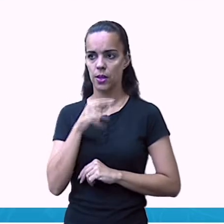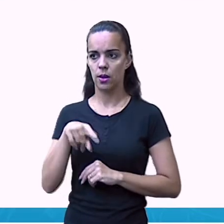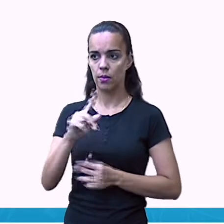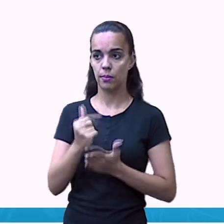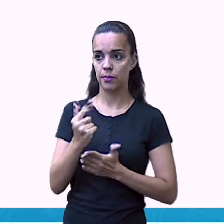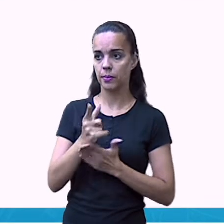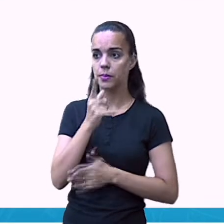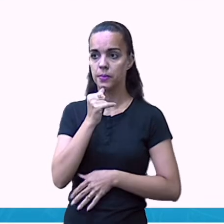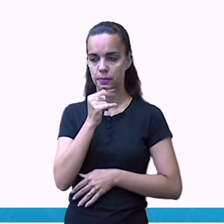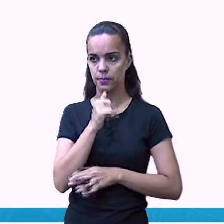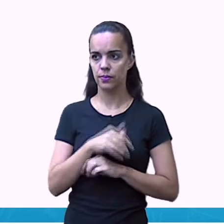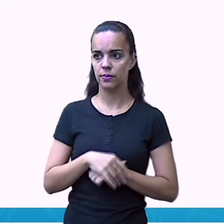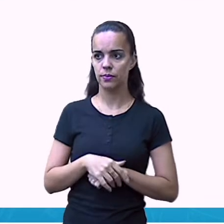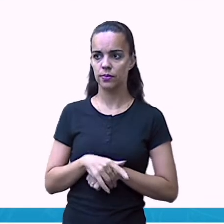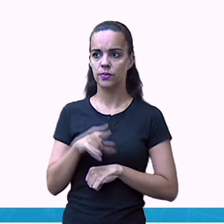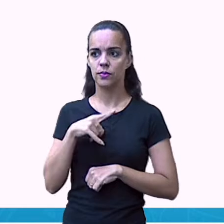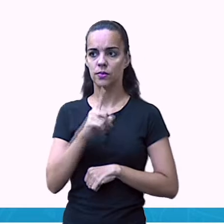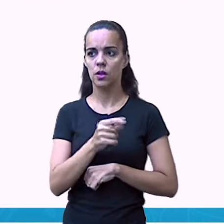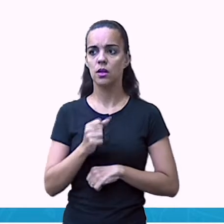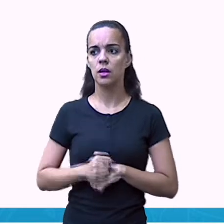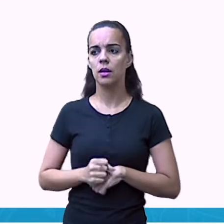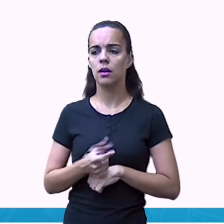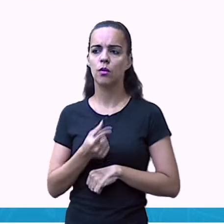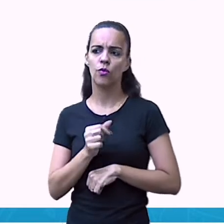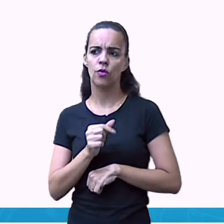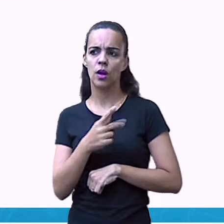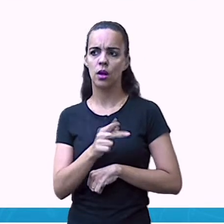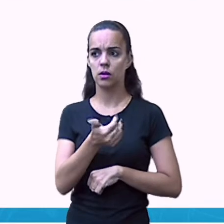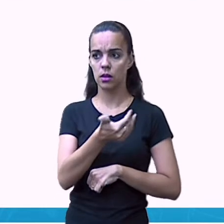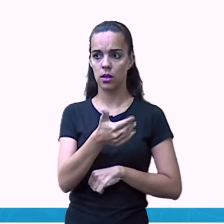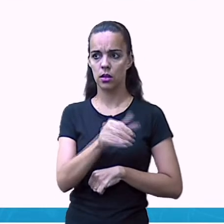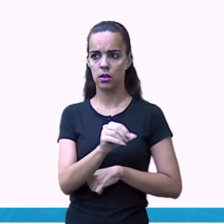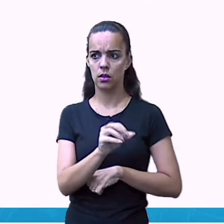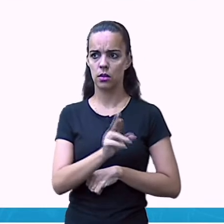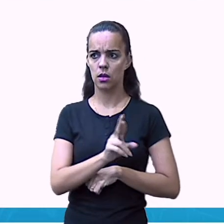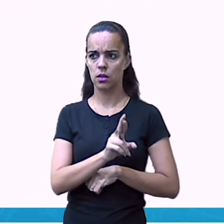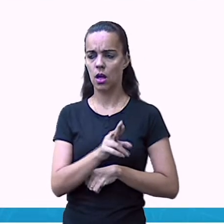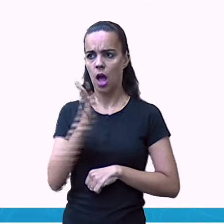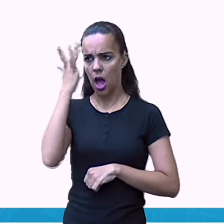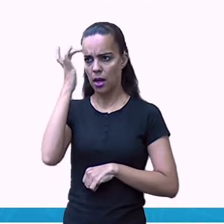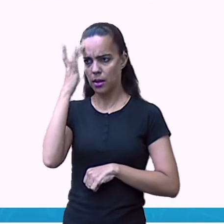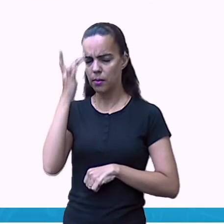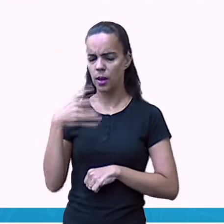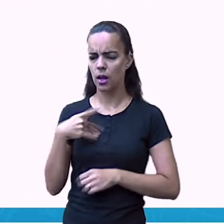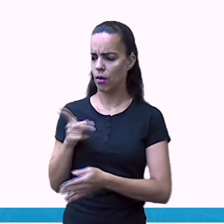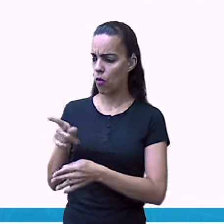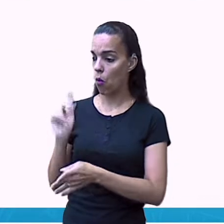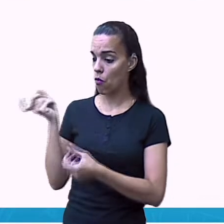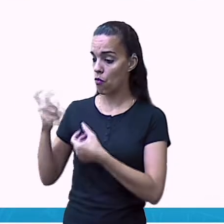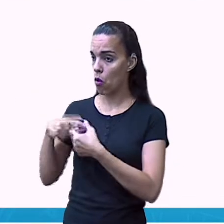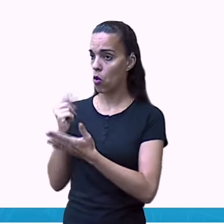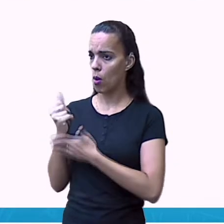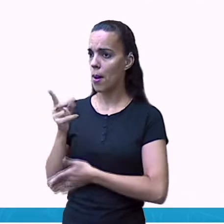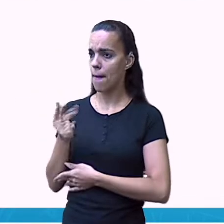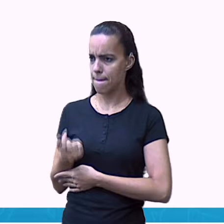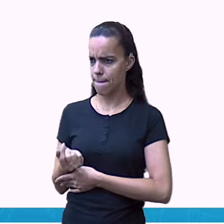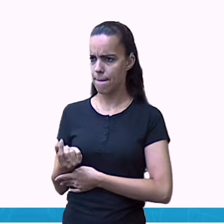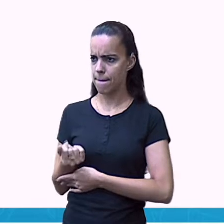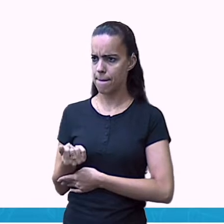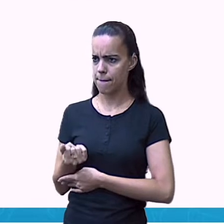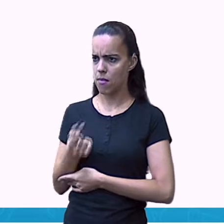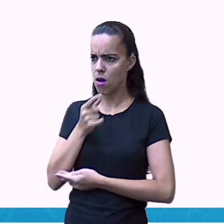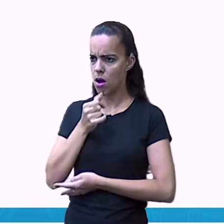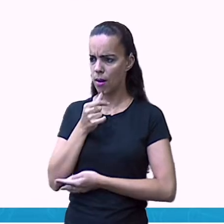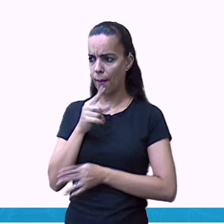Fui comprar uma água mineral, ela custa R$10. Amanhã eu vou comprar a mesma água mineral e ela